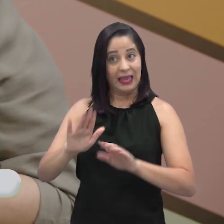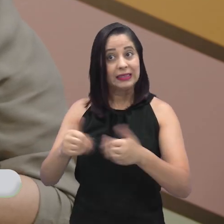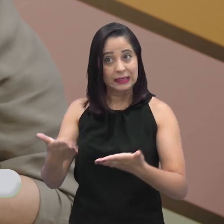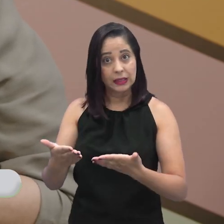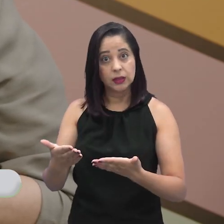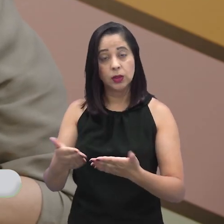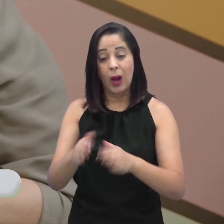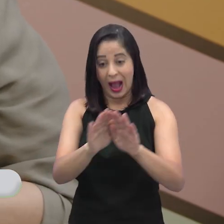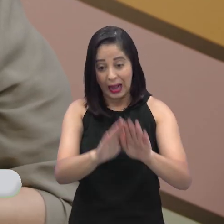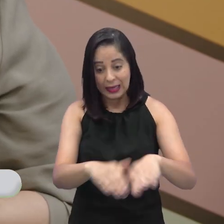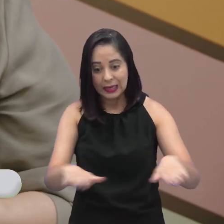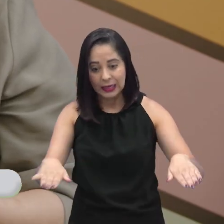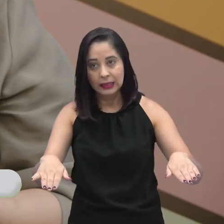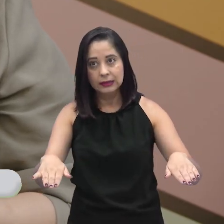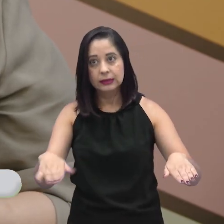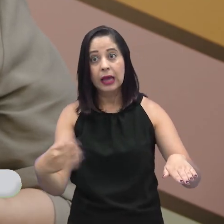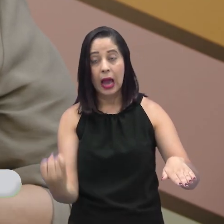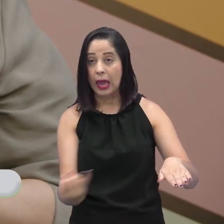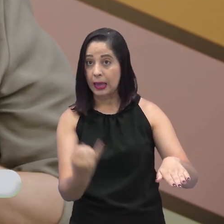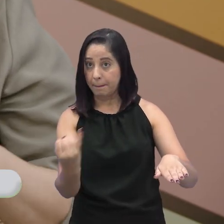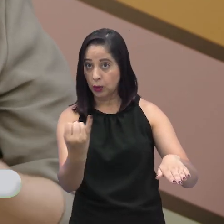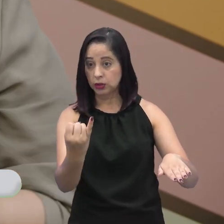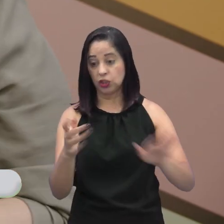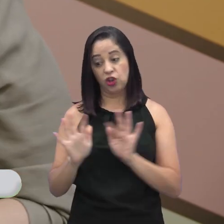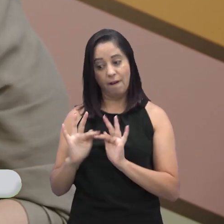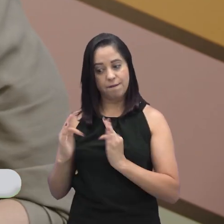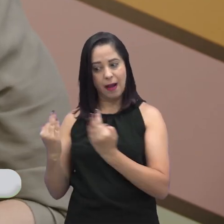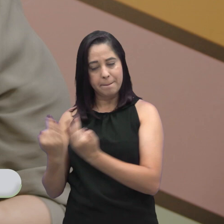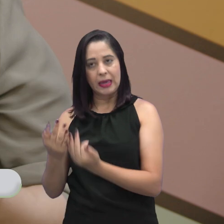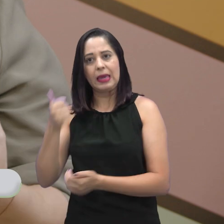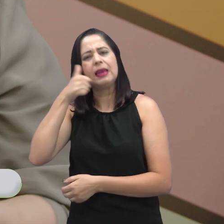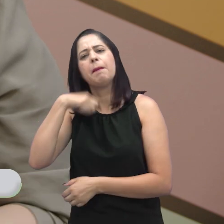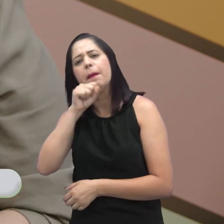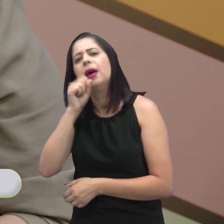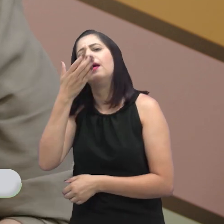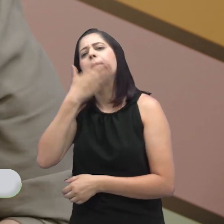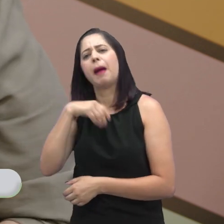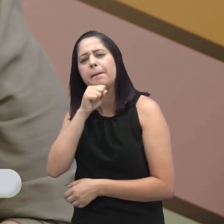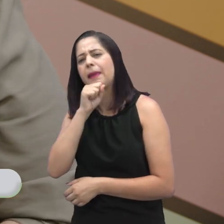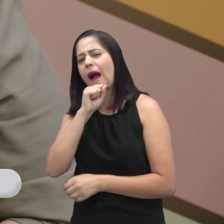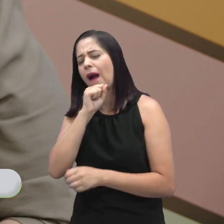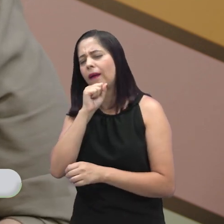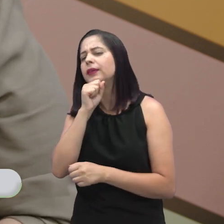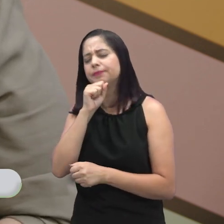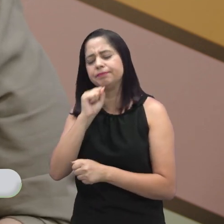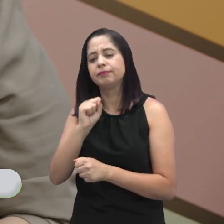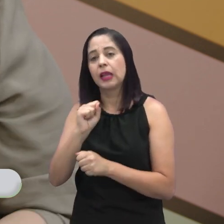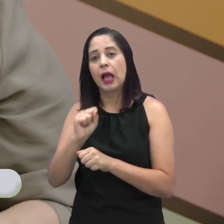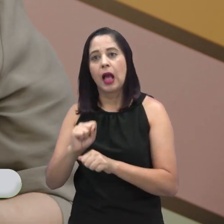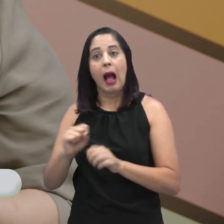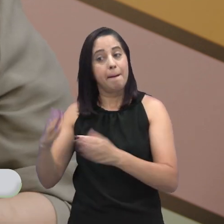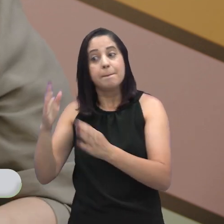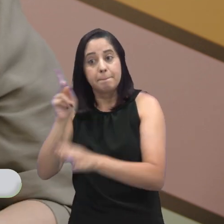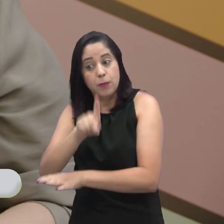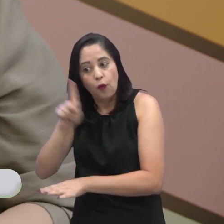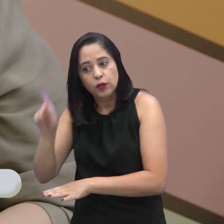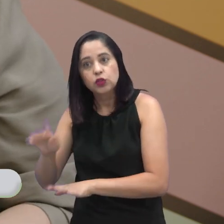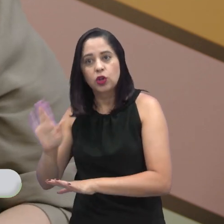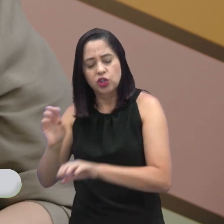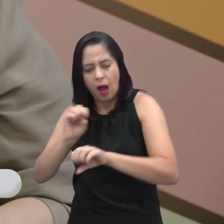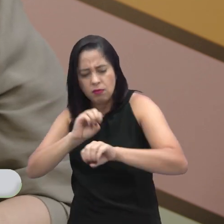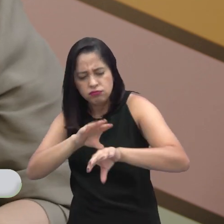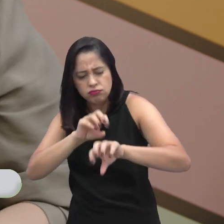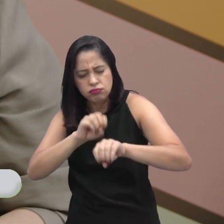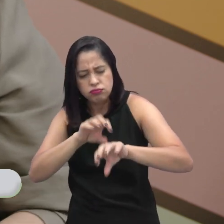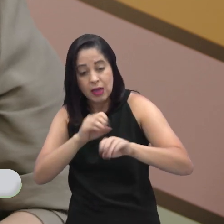é interessante que a partir da família, né, a partir do grupo familiar, a partir do sistema educacional, a criança